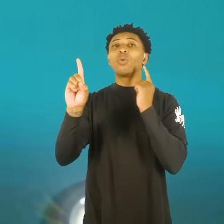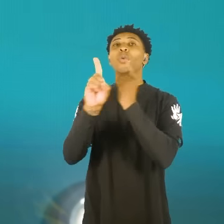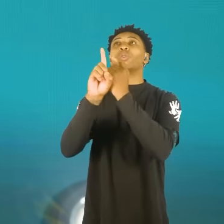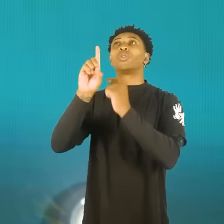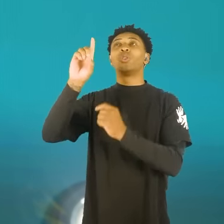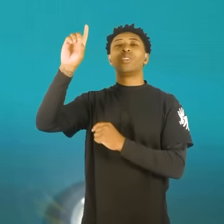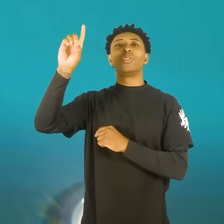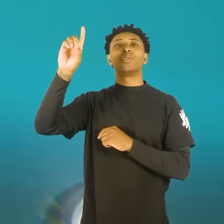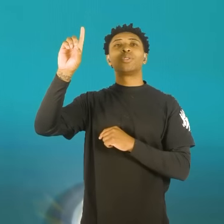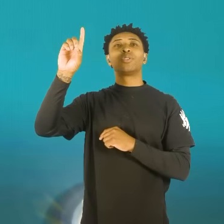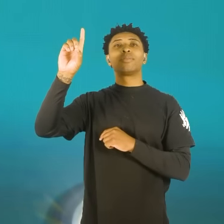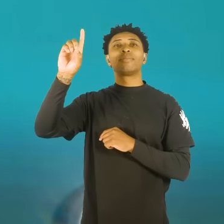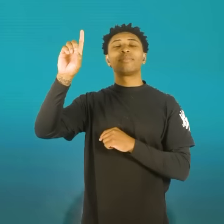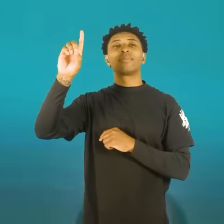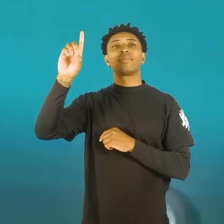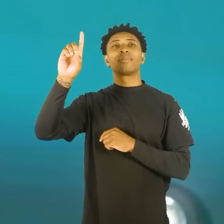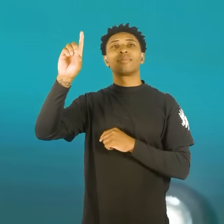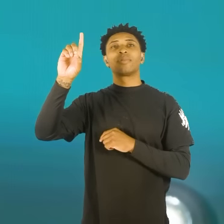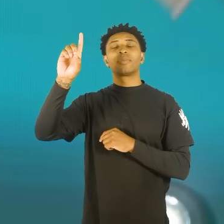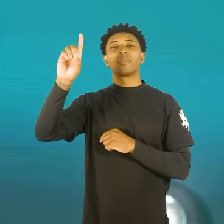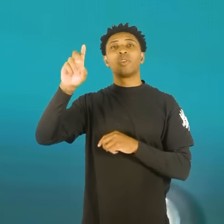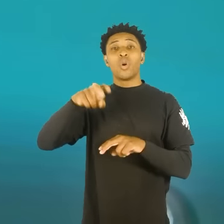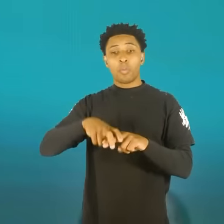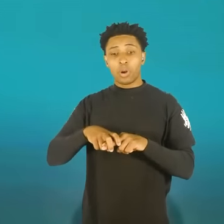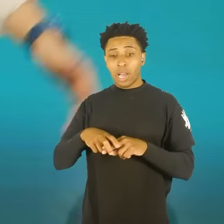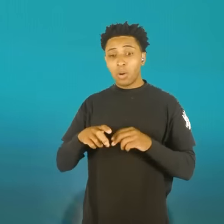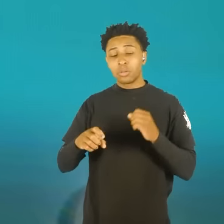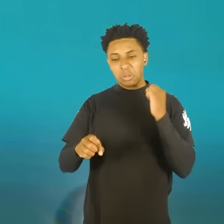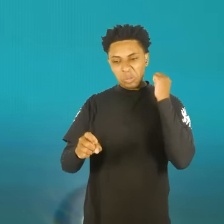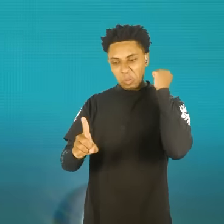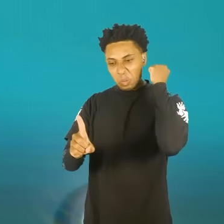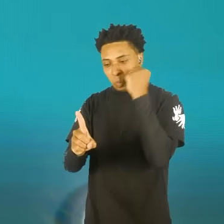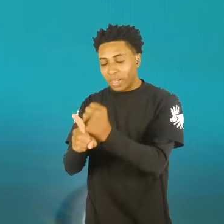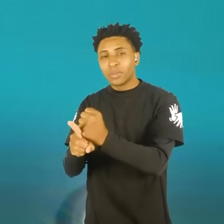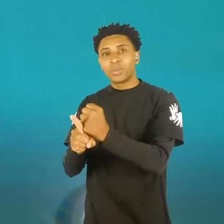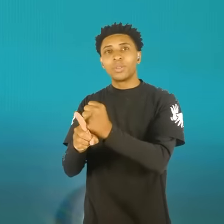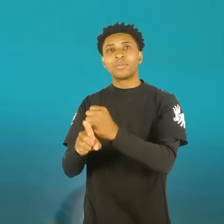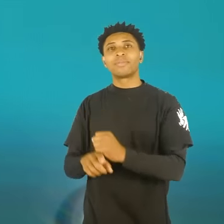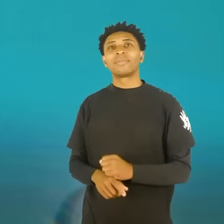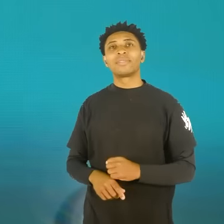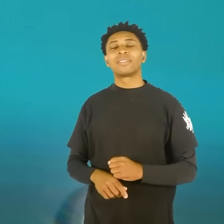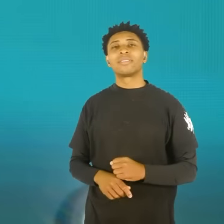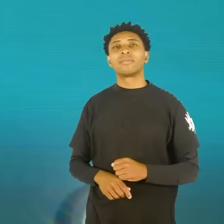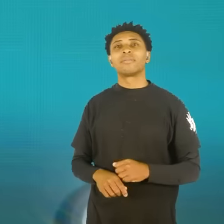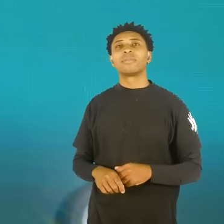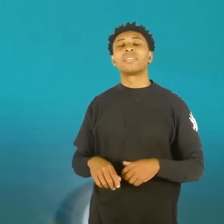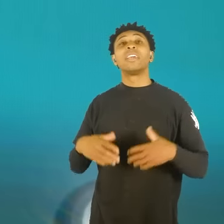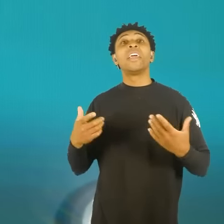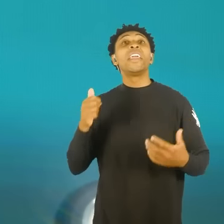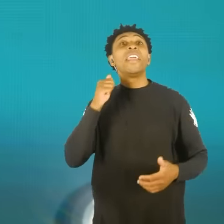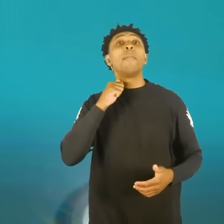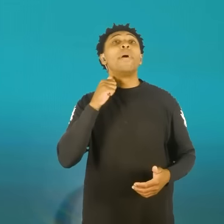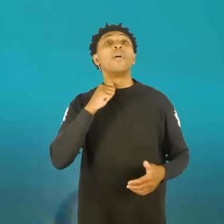voltar, nunca mais. Acabou a história de Caim. Mas e Abel? Quero